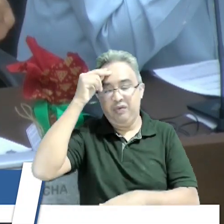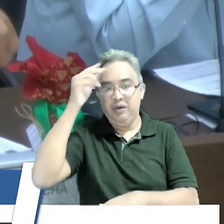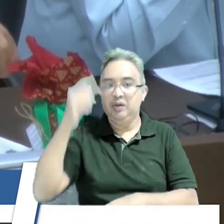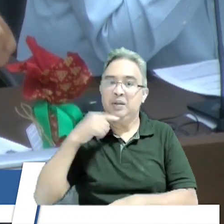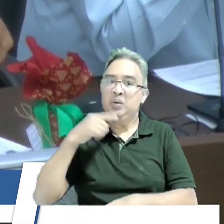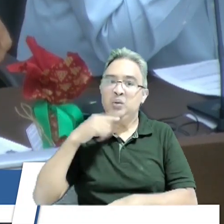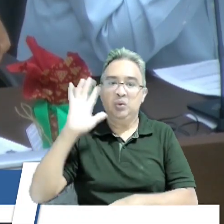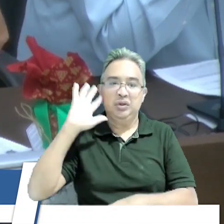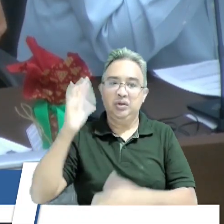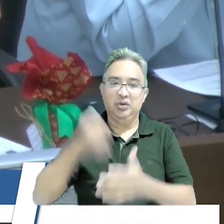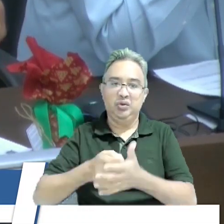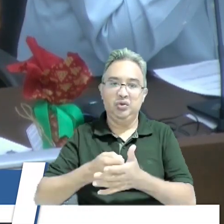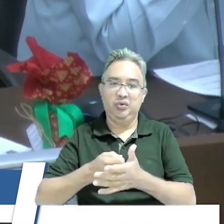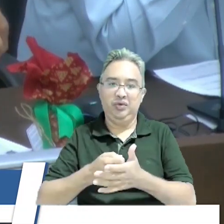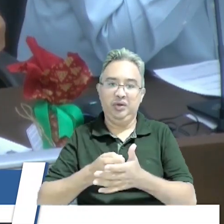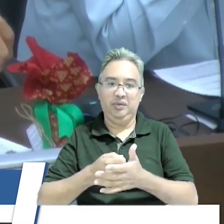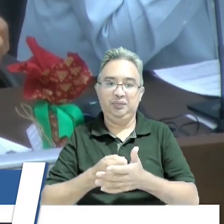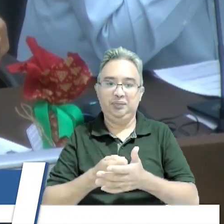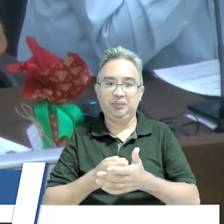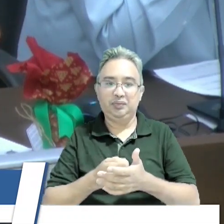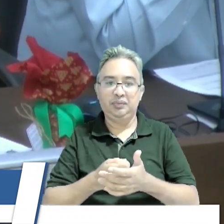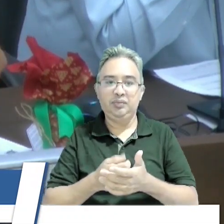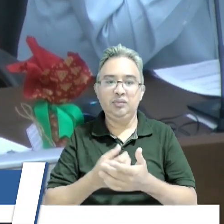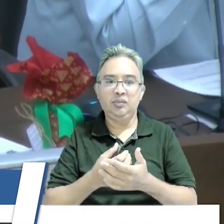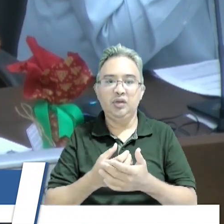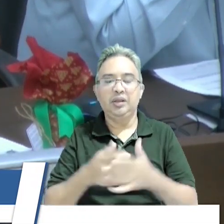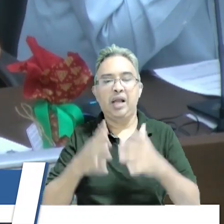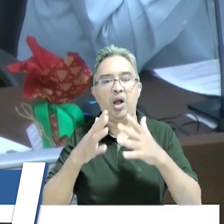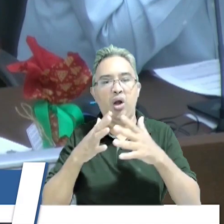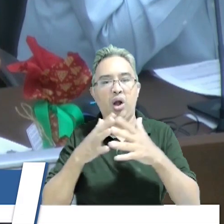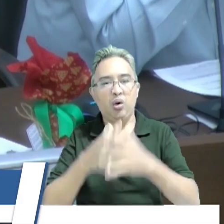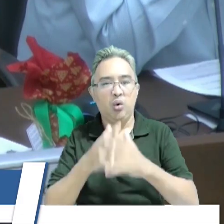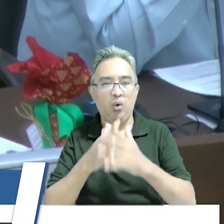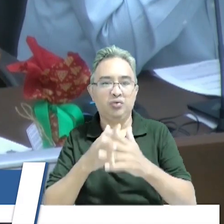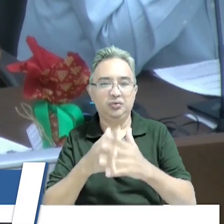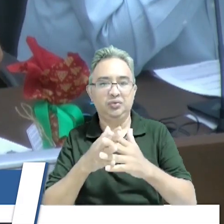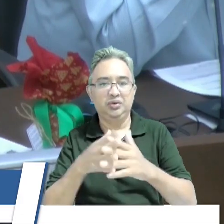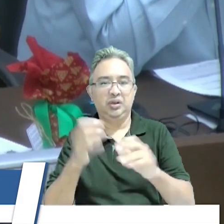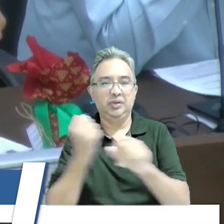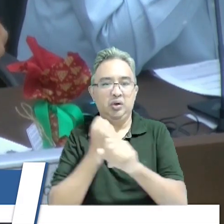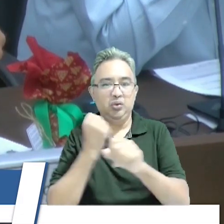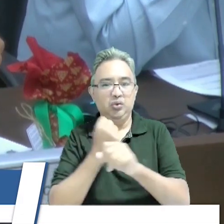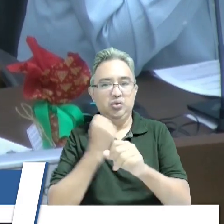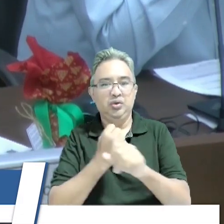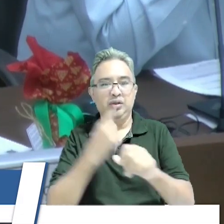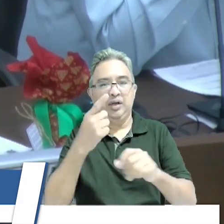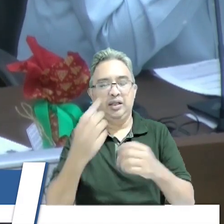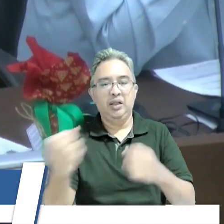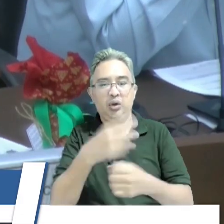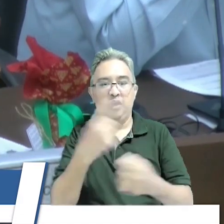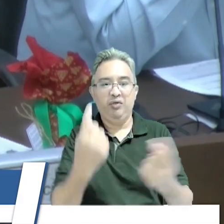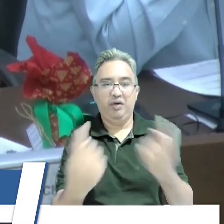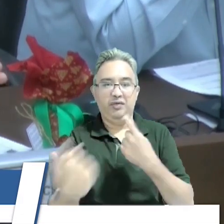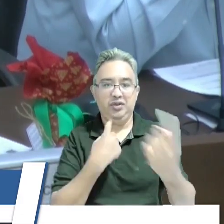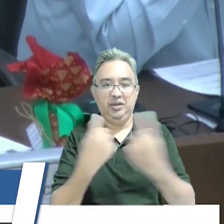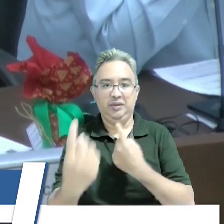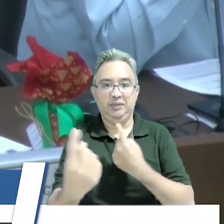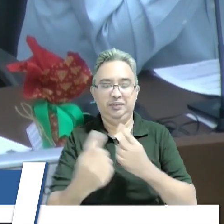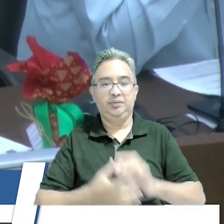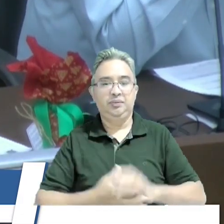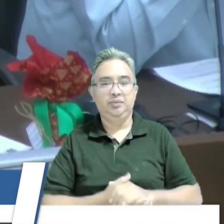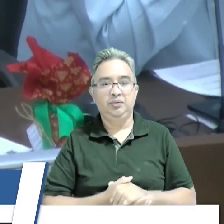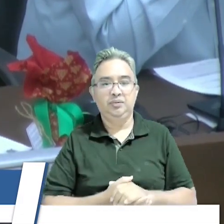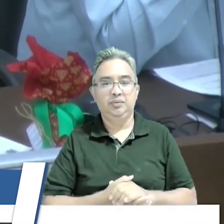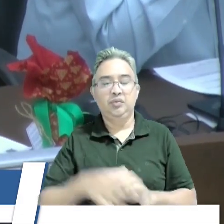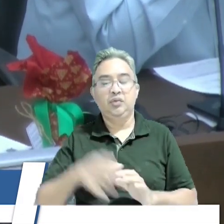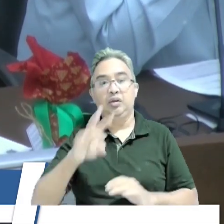a questão da construção desta nova avenida. Então, essa nova avenida será